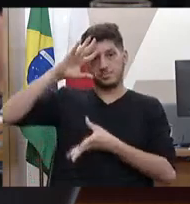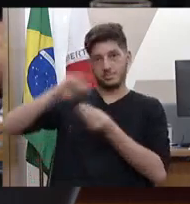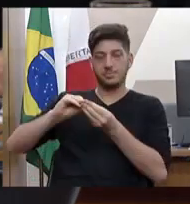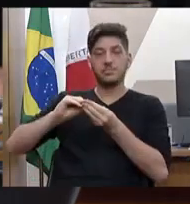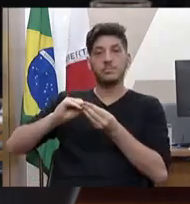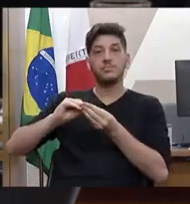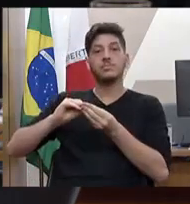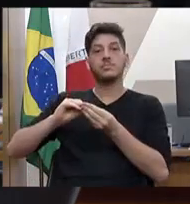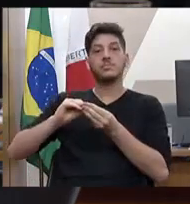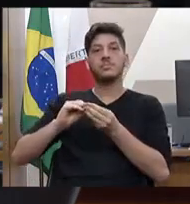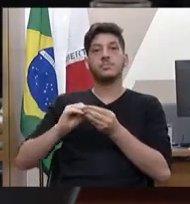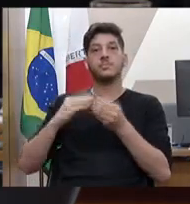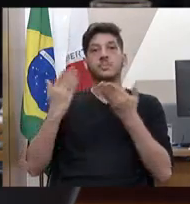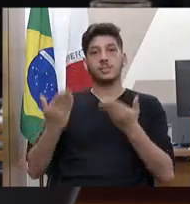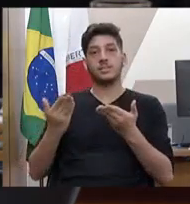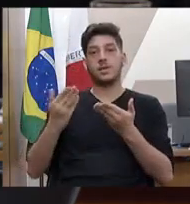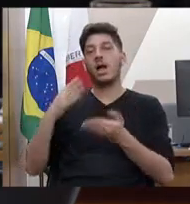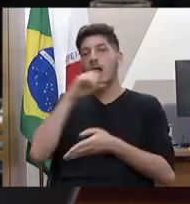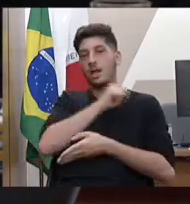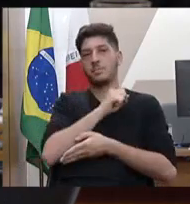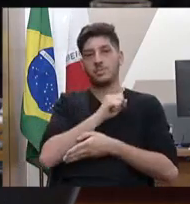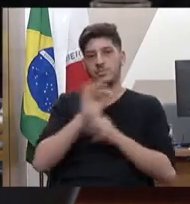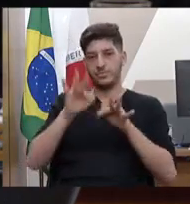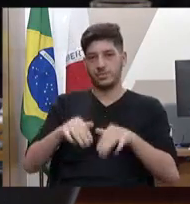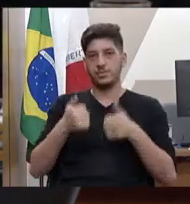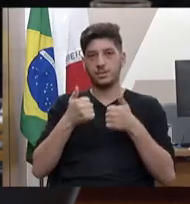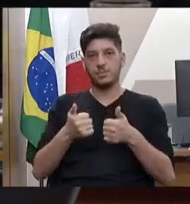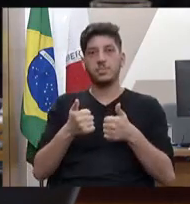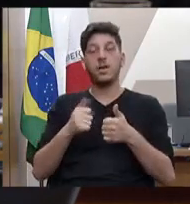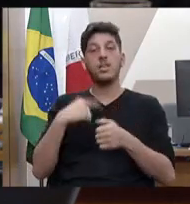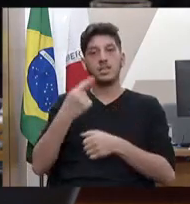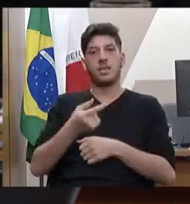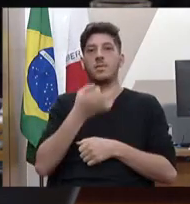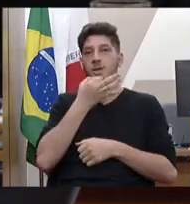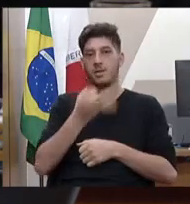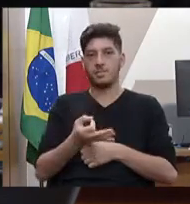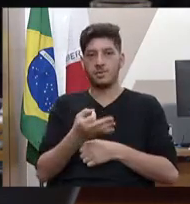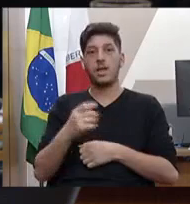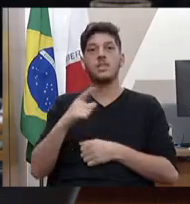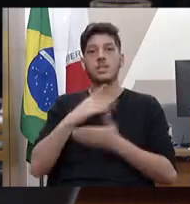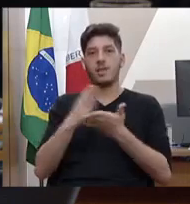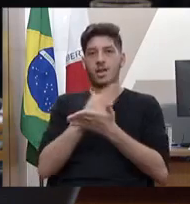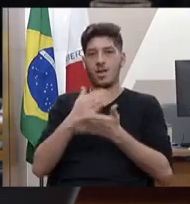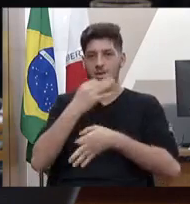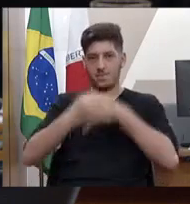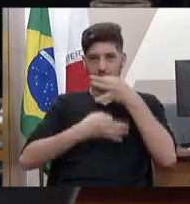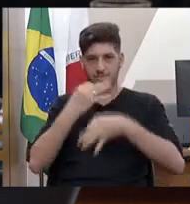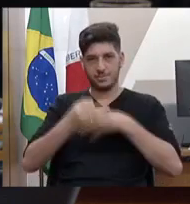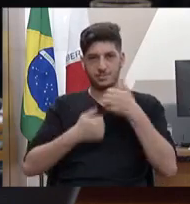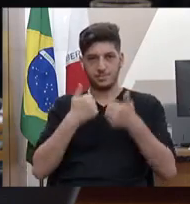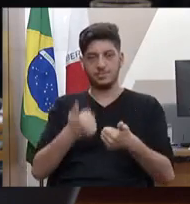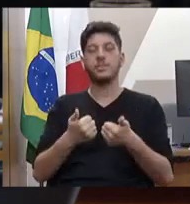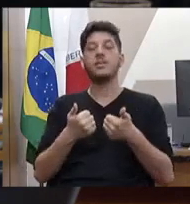eh finais e depois eu Betão eu eu fiz os apontamentos aqui de de de